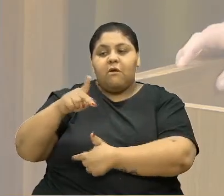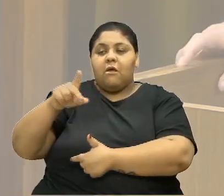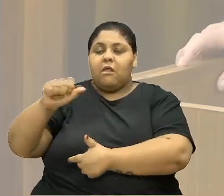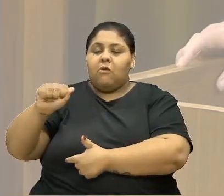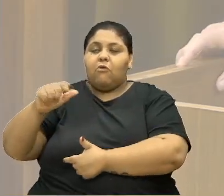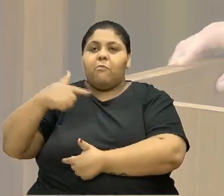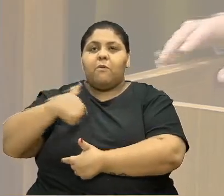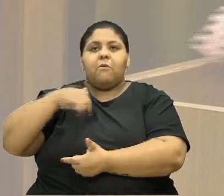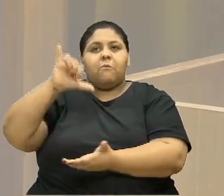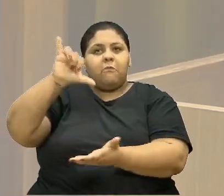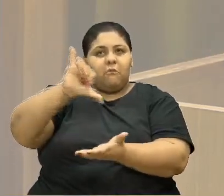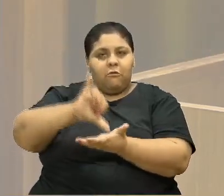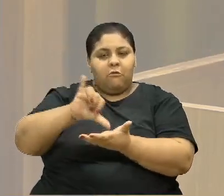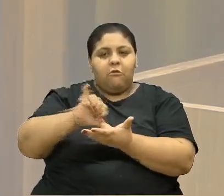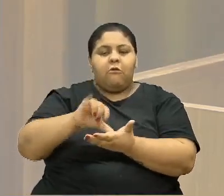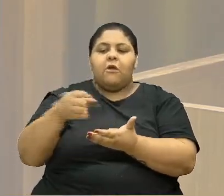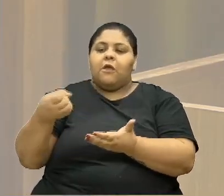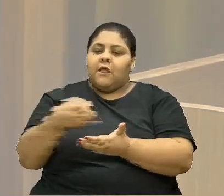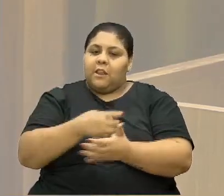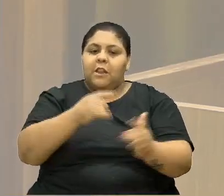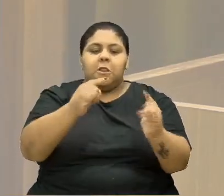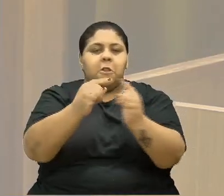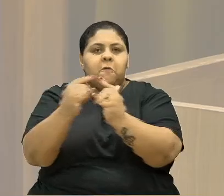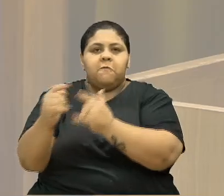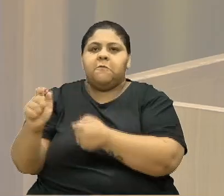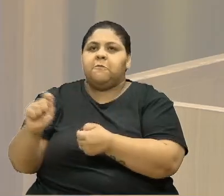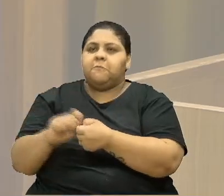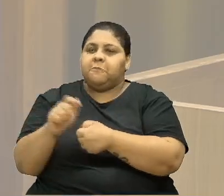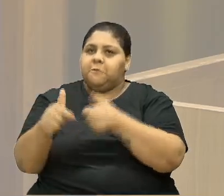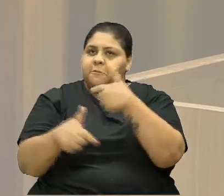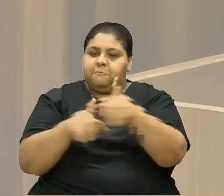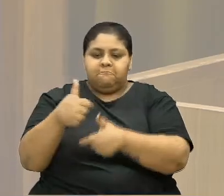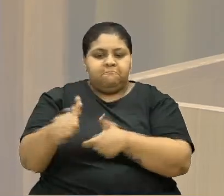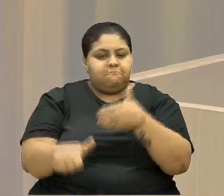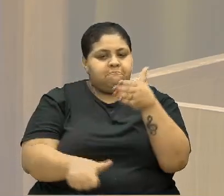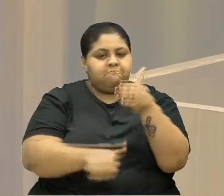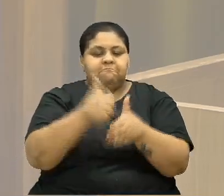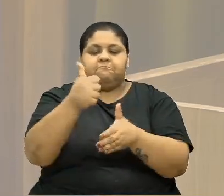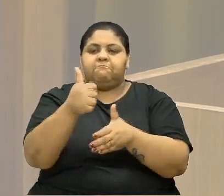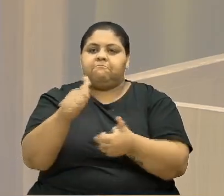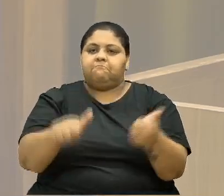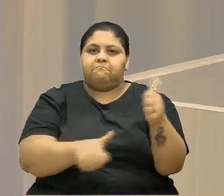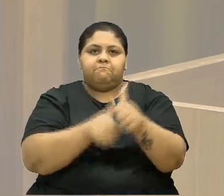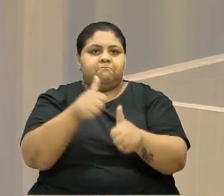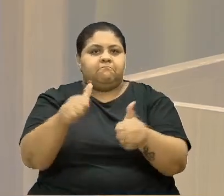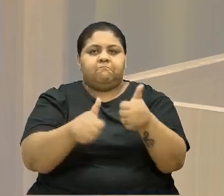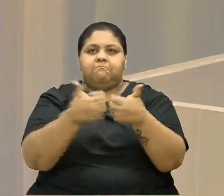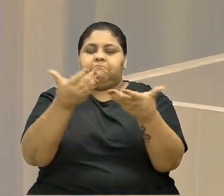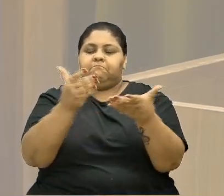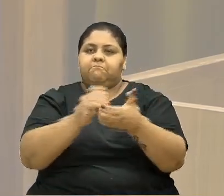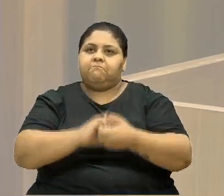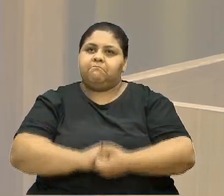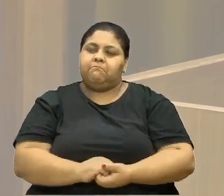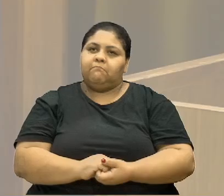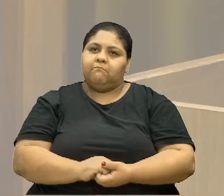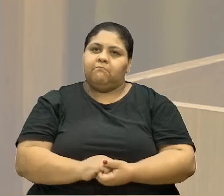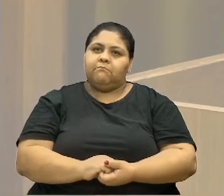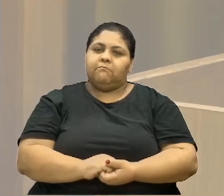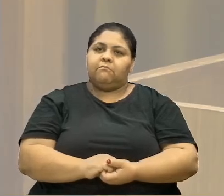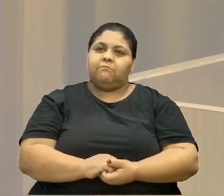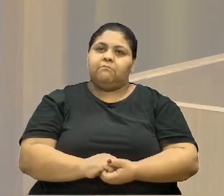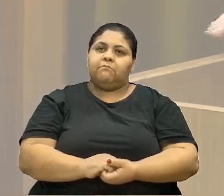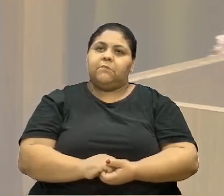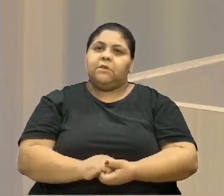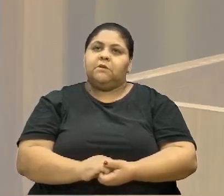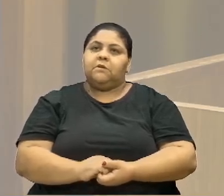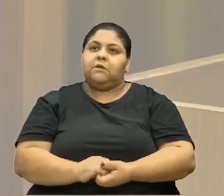espero que o Ideias faça um trabalho de melhor qualidade, de muito melhor qualidade, que a